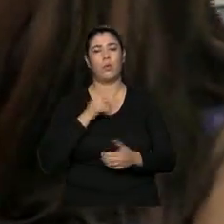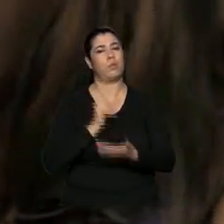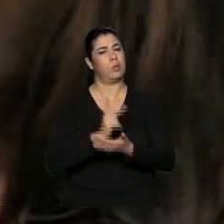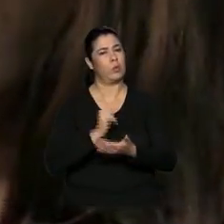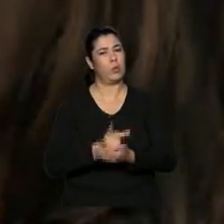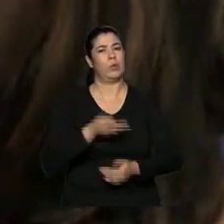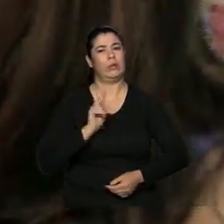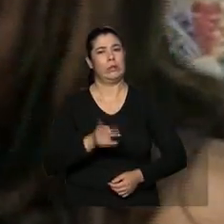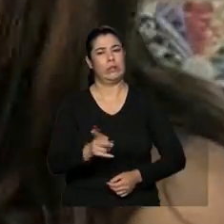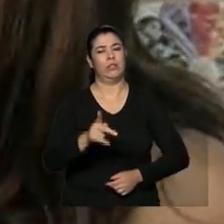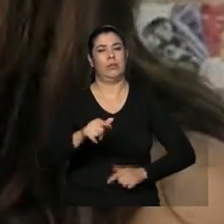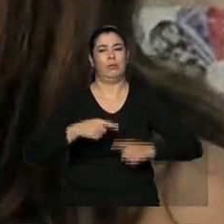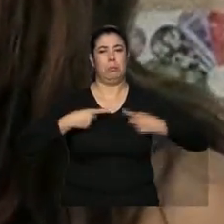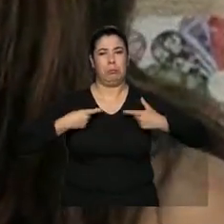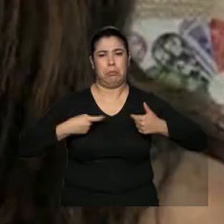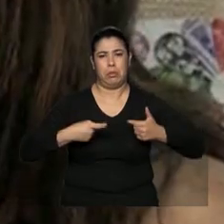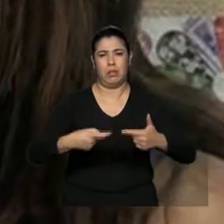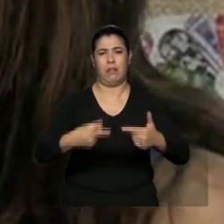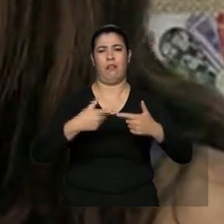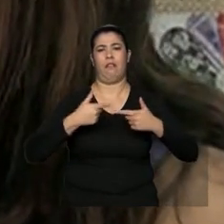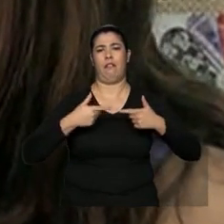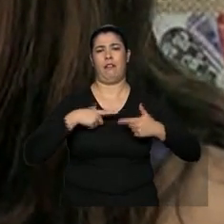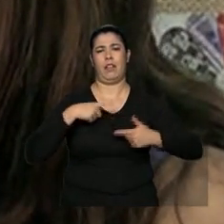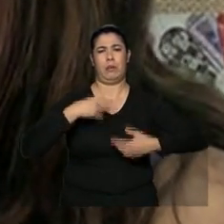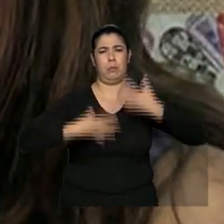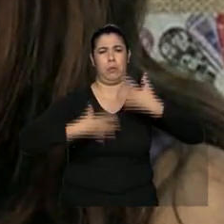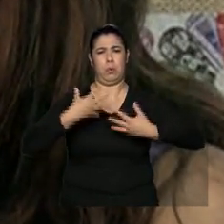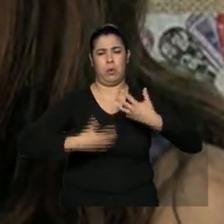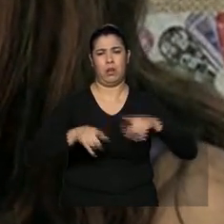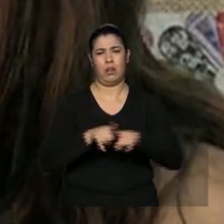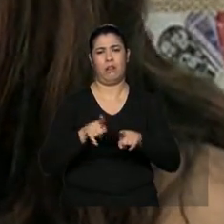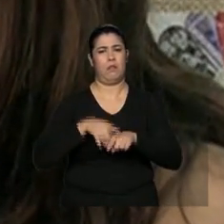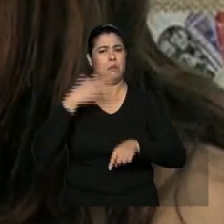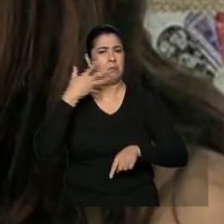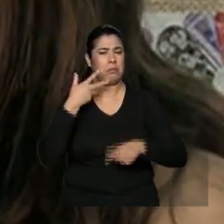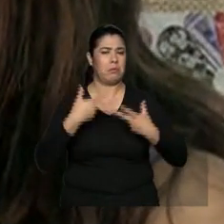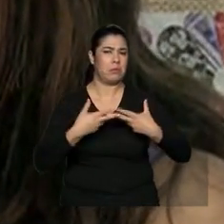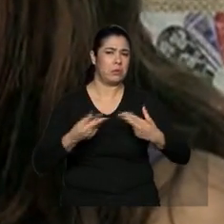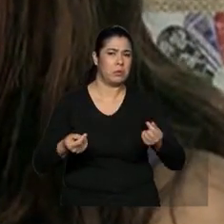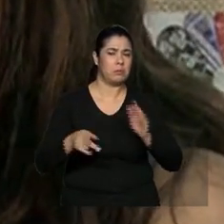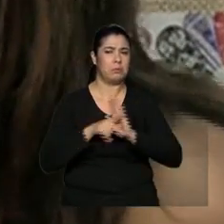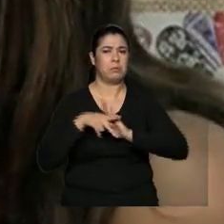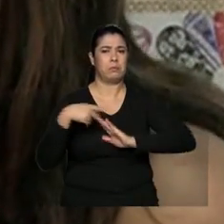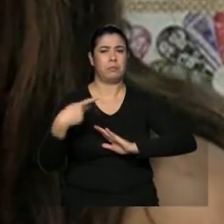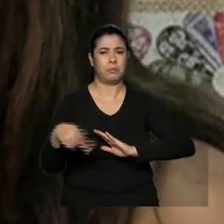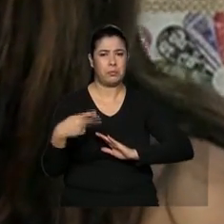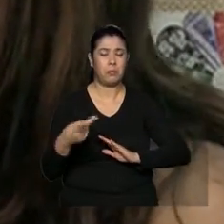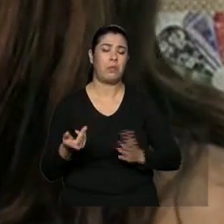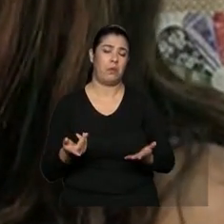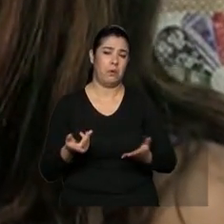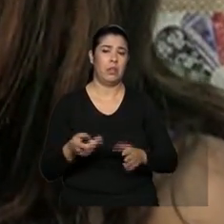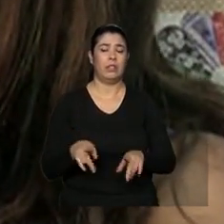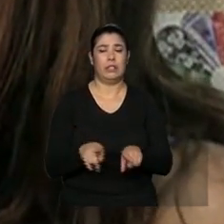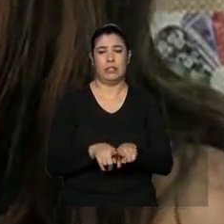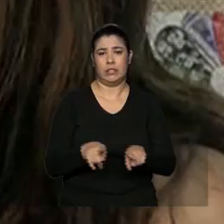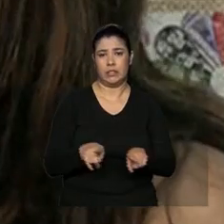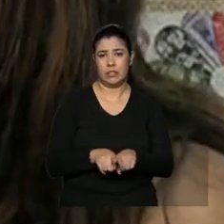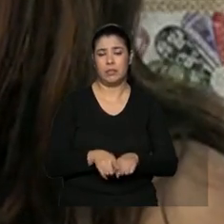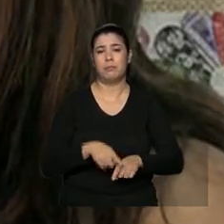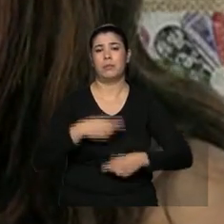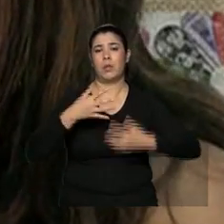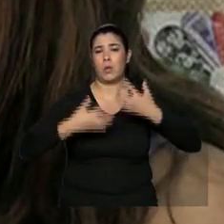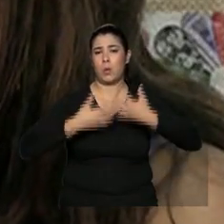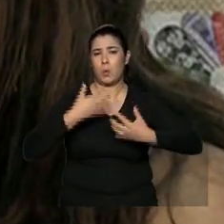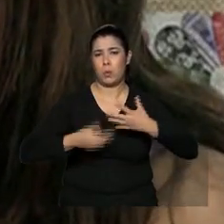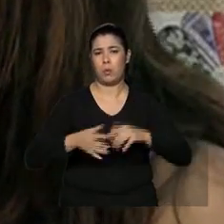guerra. Lá tem guerra, tem muitos conflitos, né? Conflito da política,